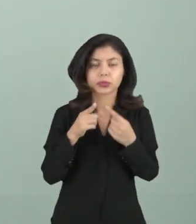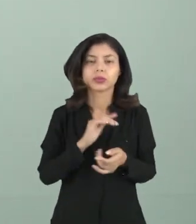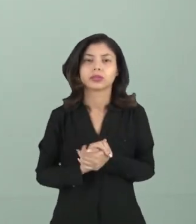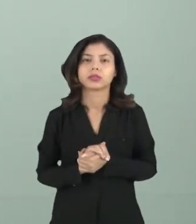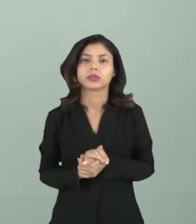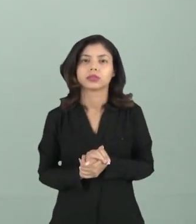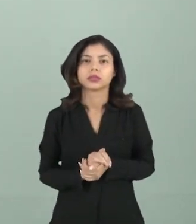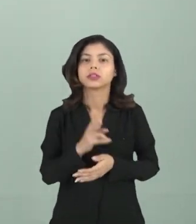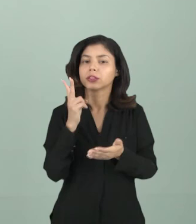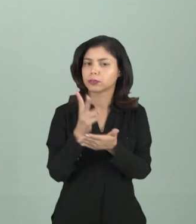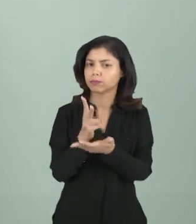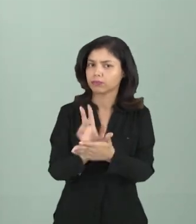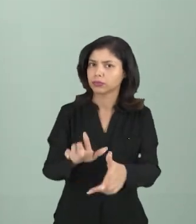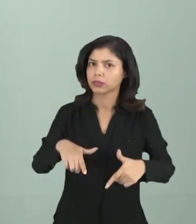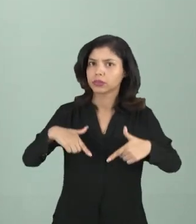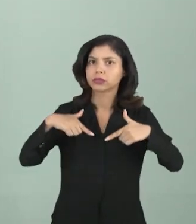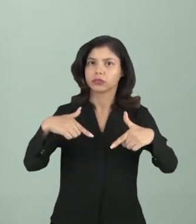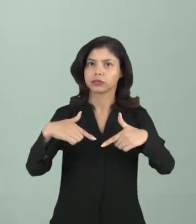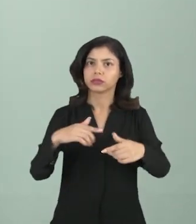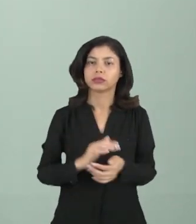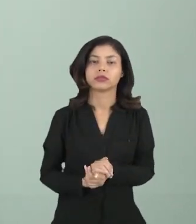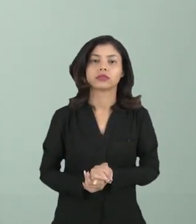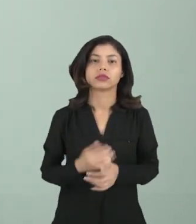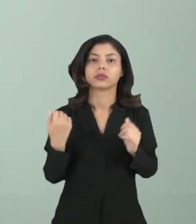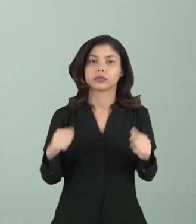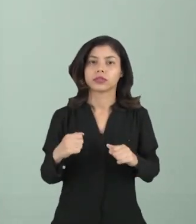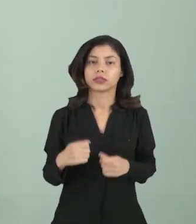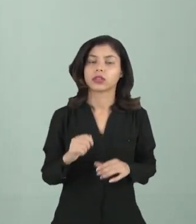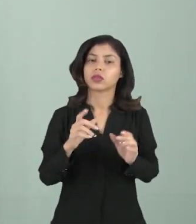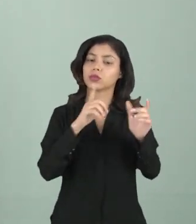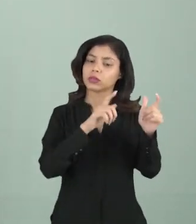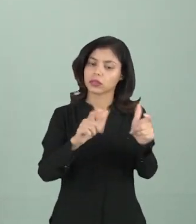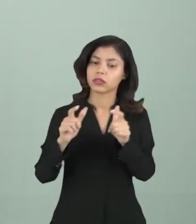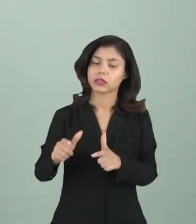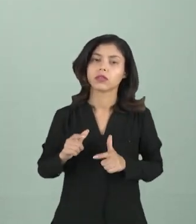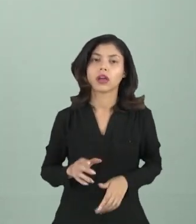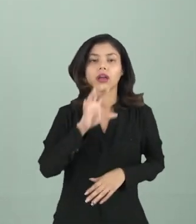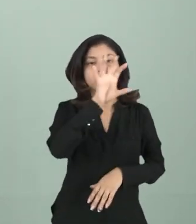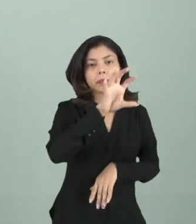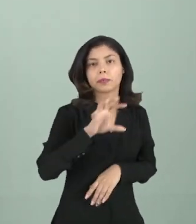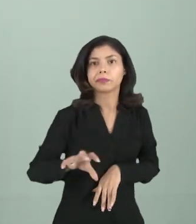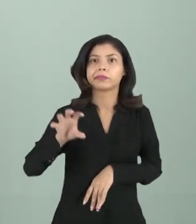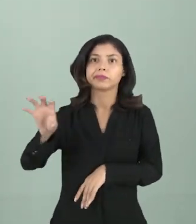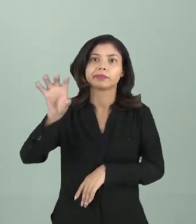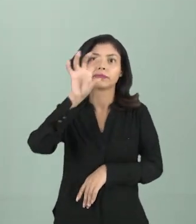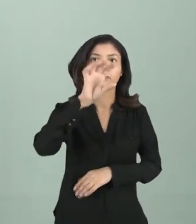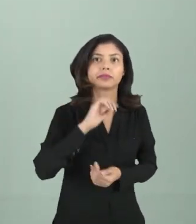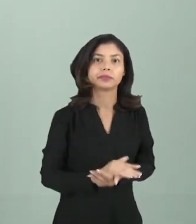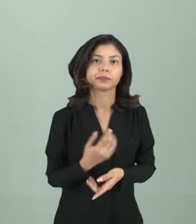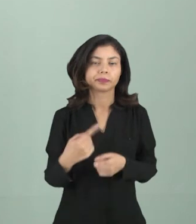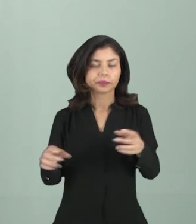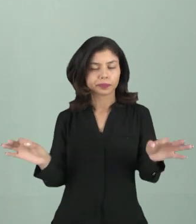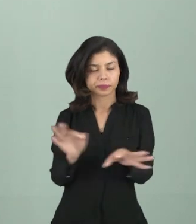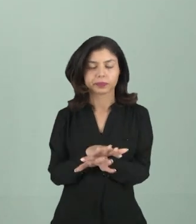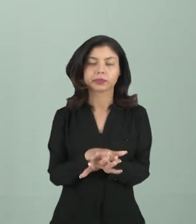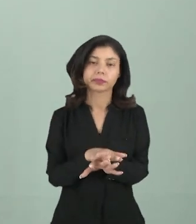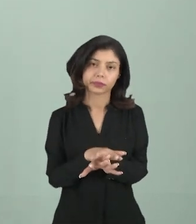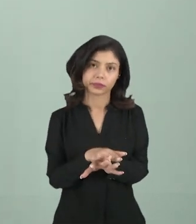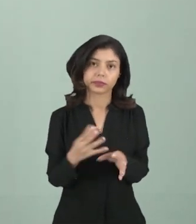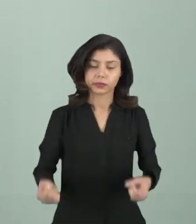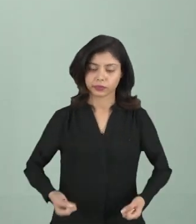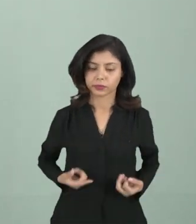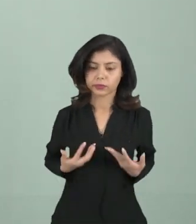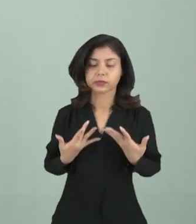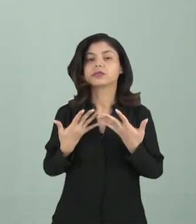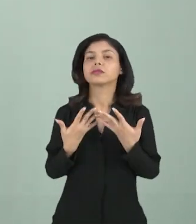as reivindicações, elas são locais, elas são regionalizadas, porque elas acabam